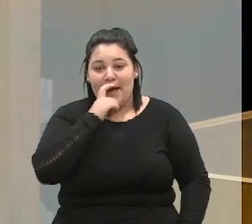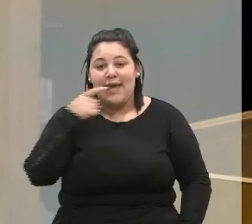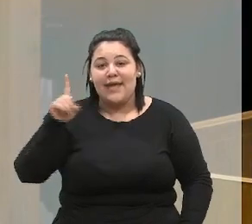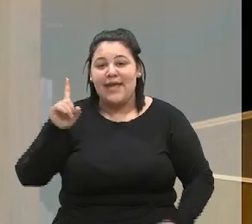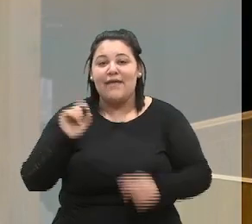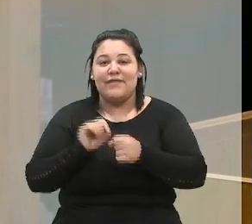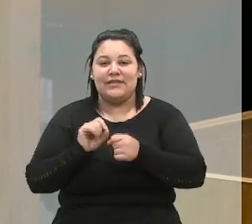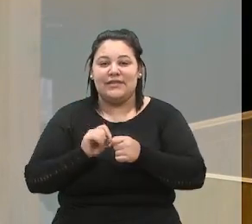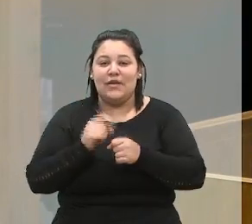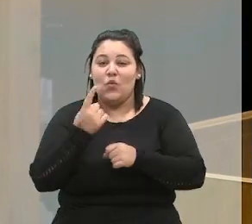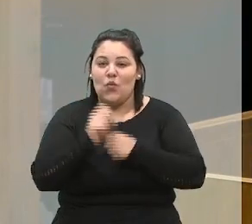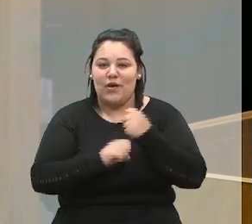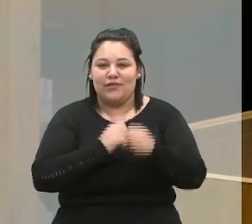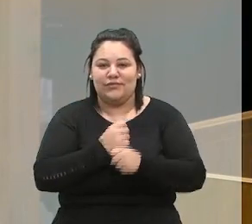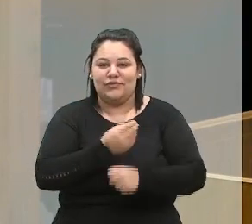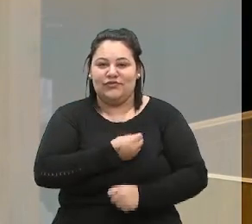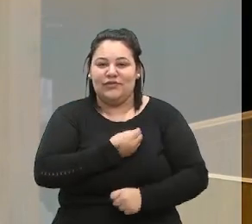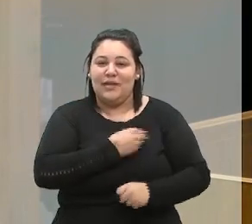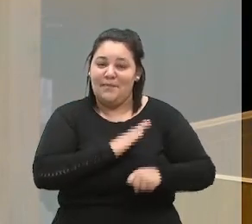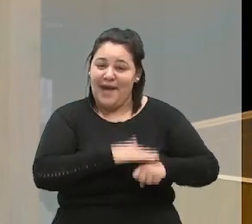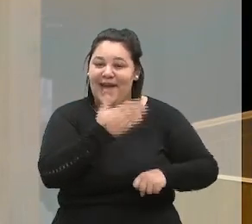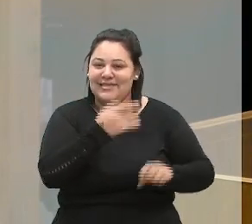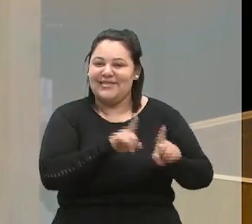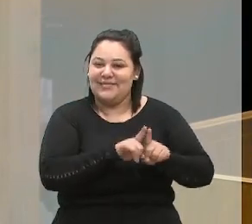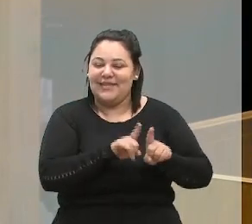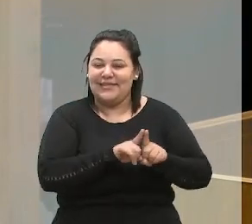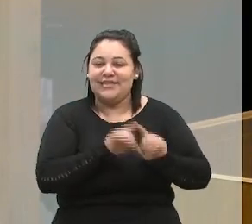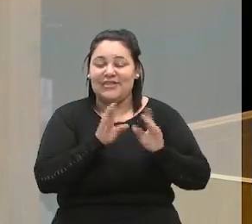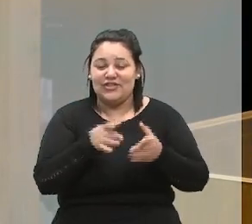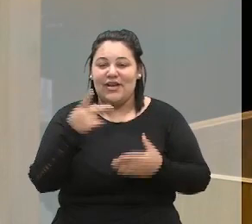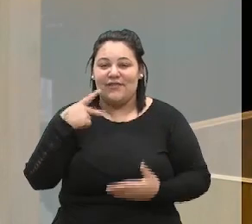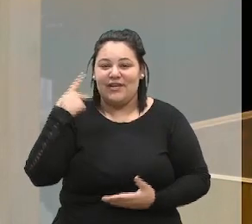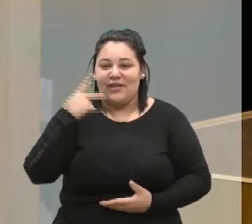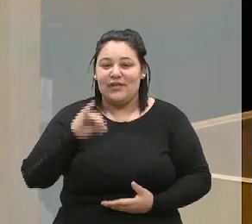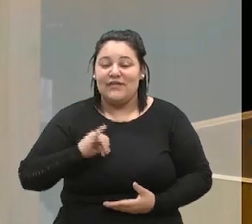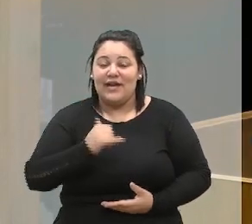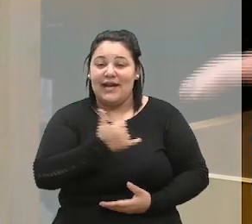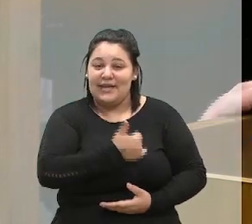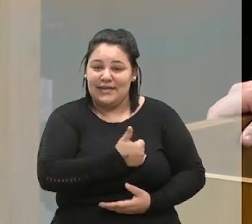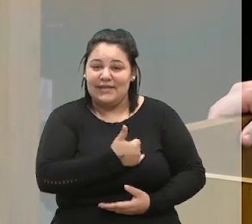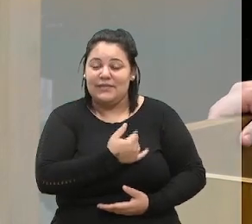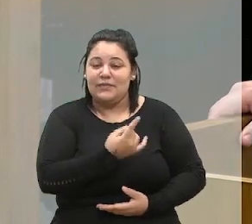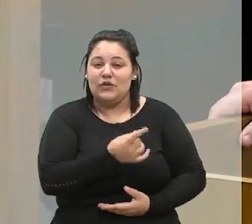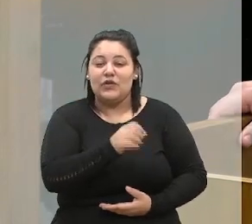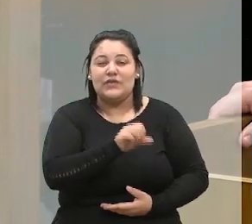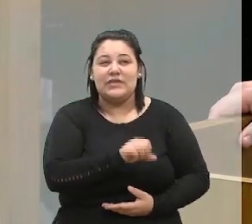de vida, ele que foi vereador em Vacaria de